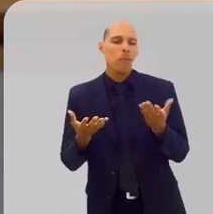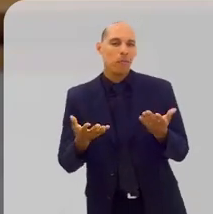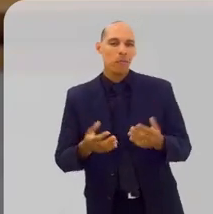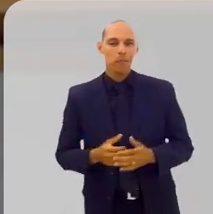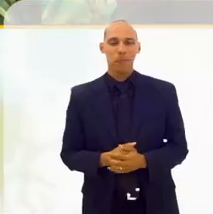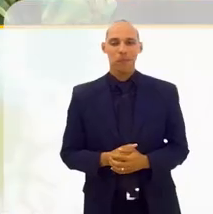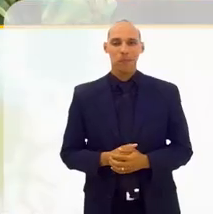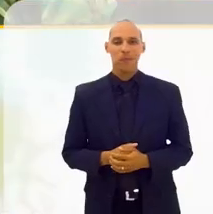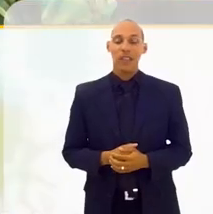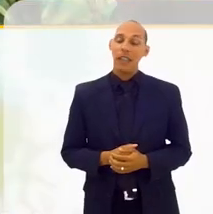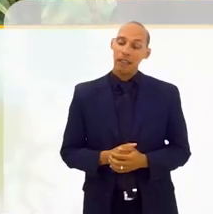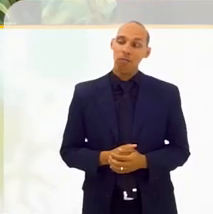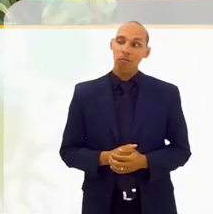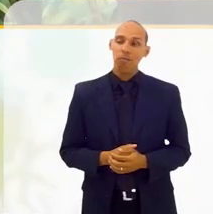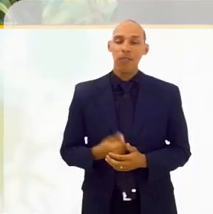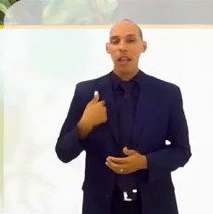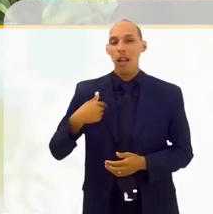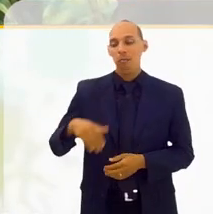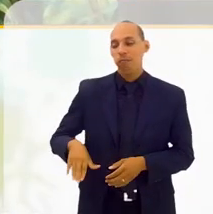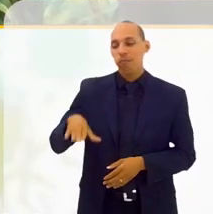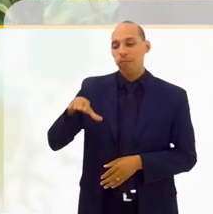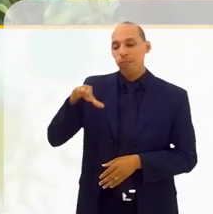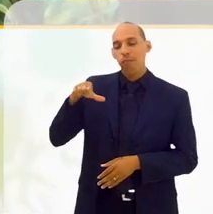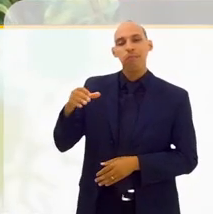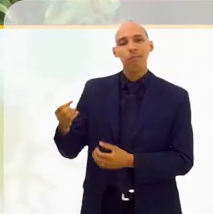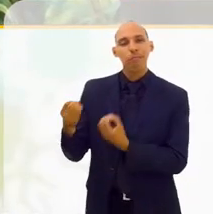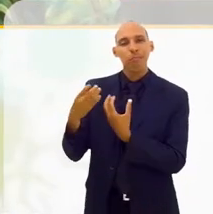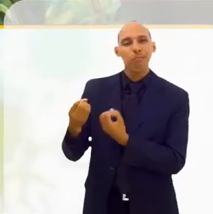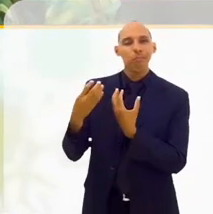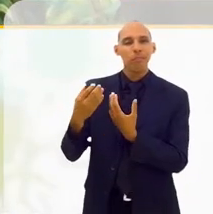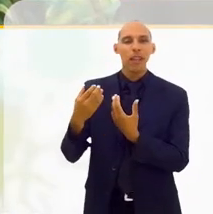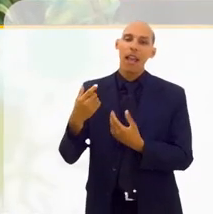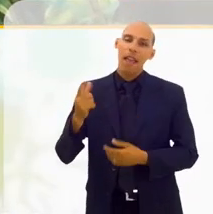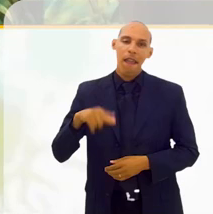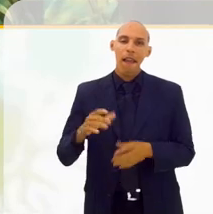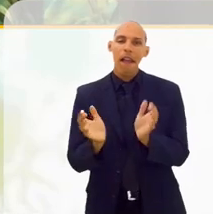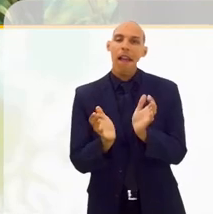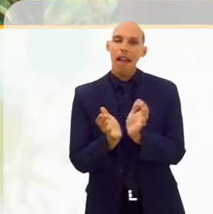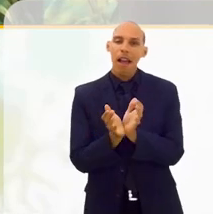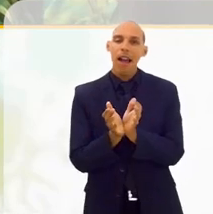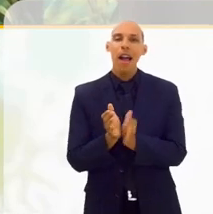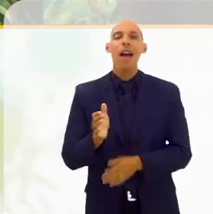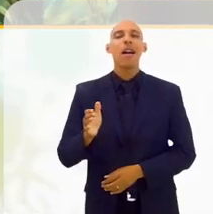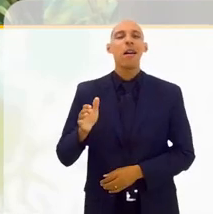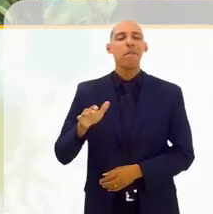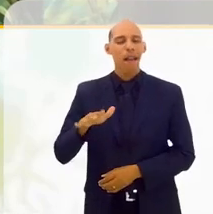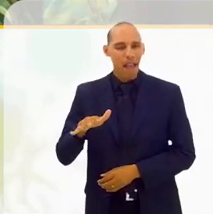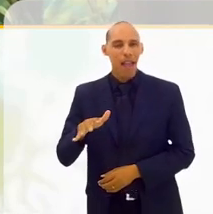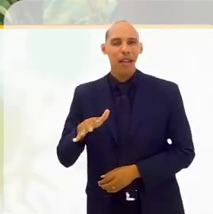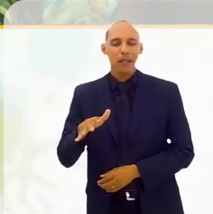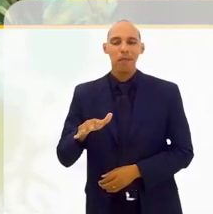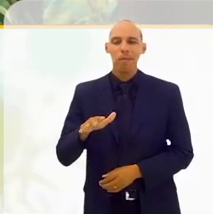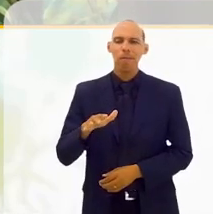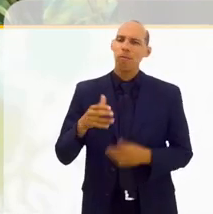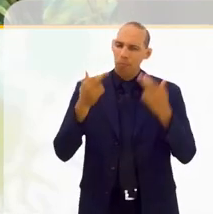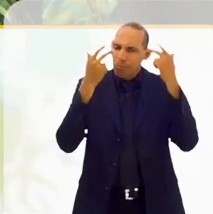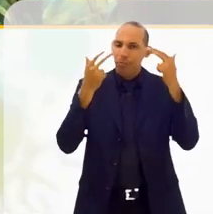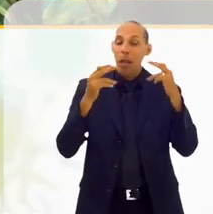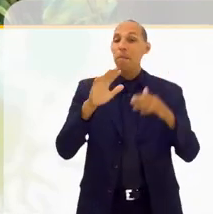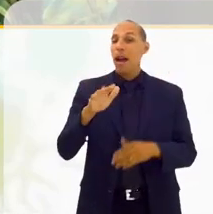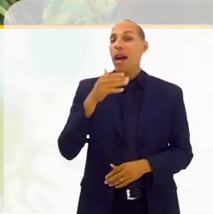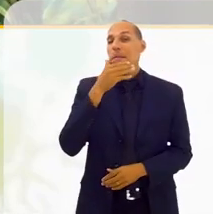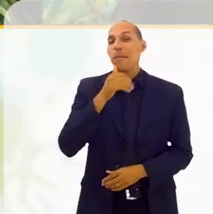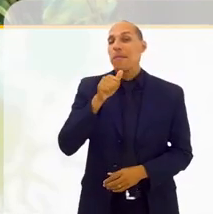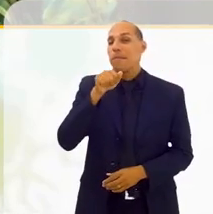criação a minha criação foi de uma pessoa de classe média foi foi tranquila agora